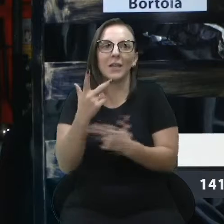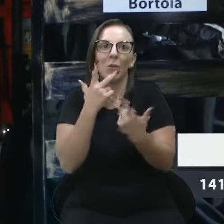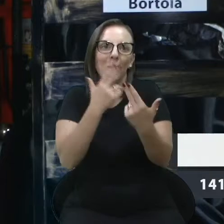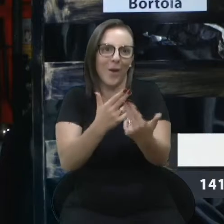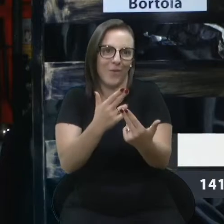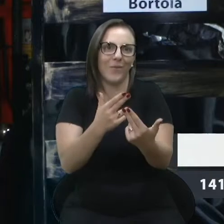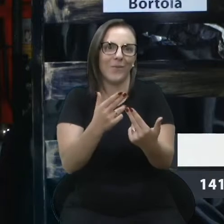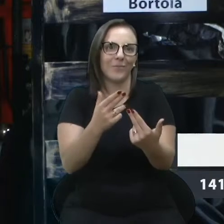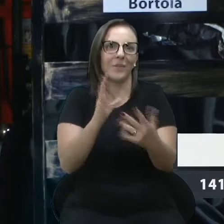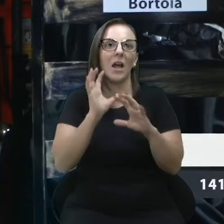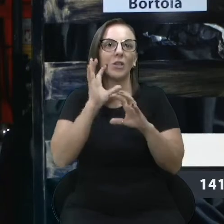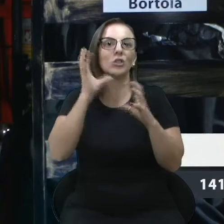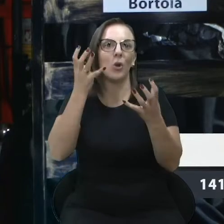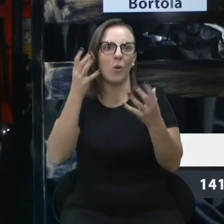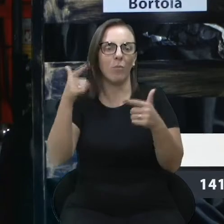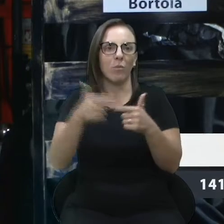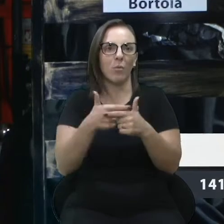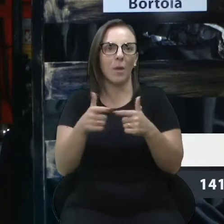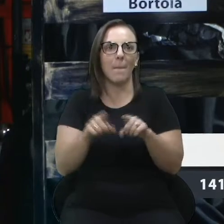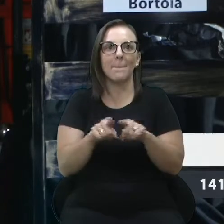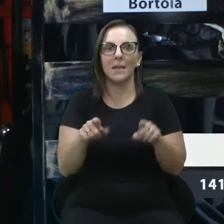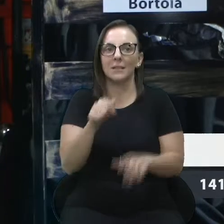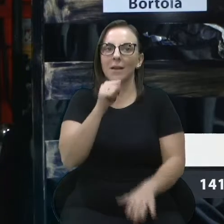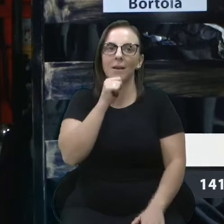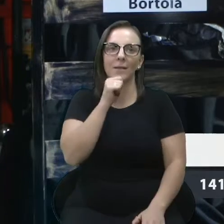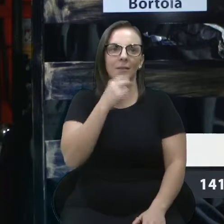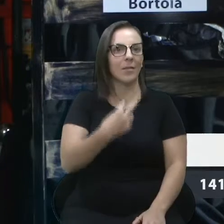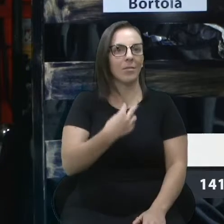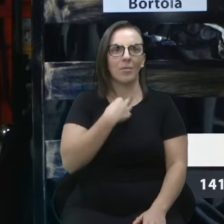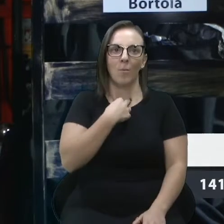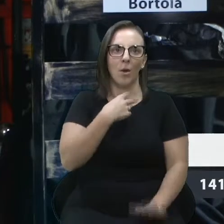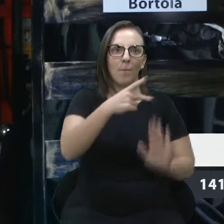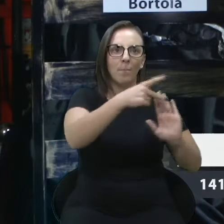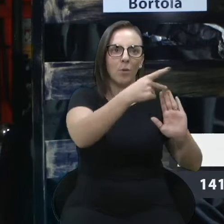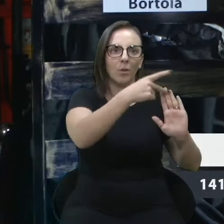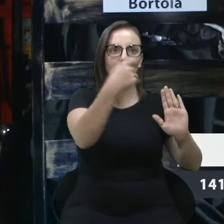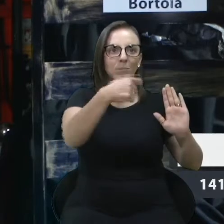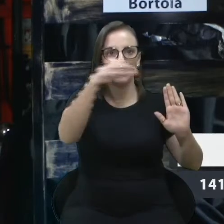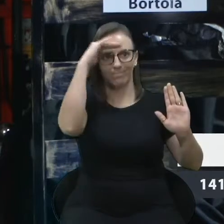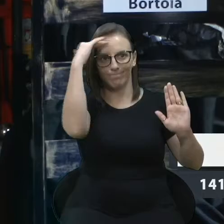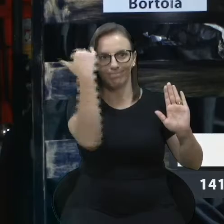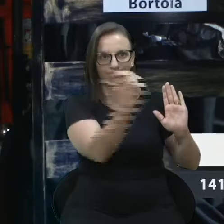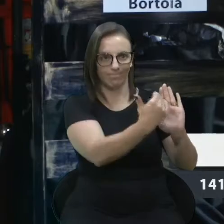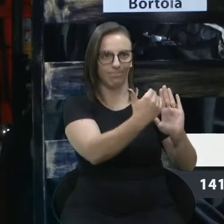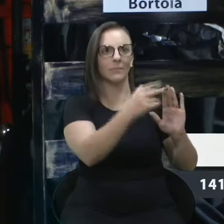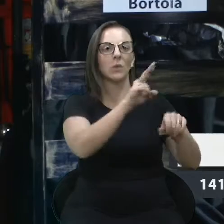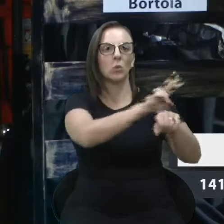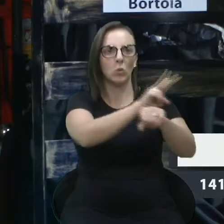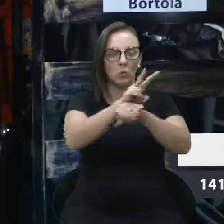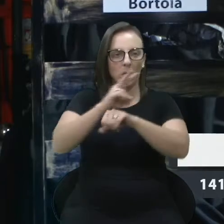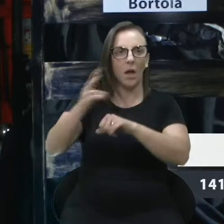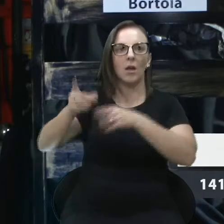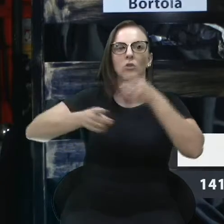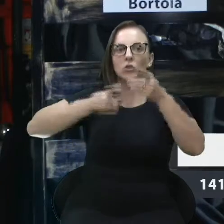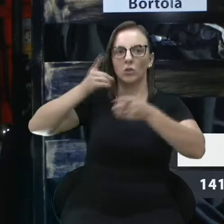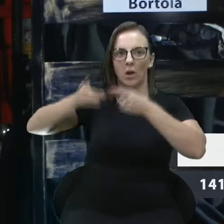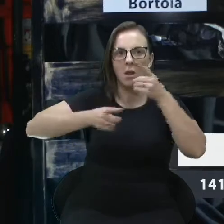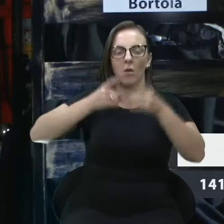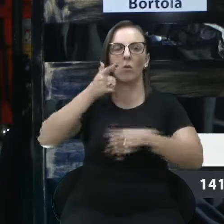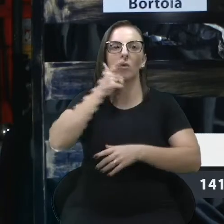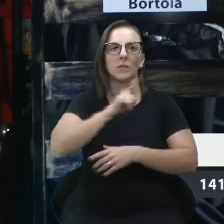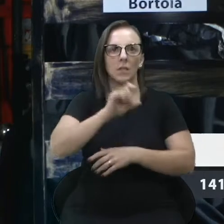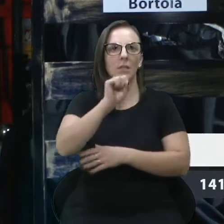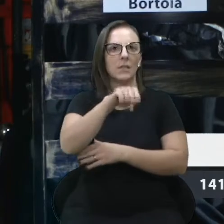problema. Mas não podemos ainda passar por cima das portarias. Mas com muito cuidado, com muito diálogo, nós vamos conseguir sim ter um